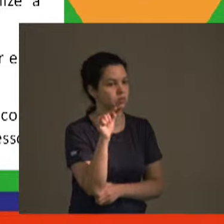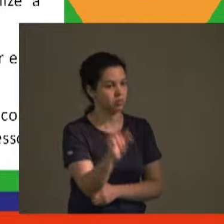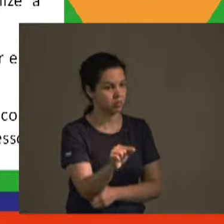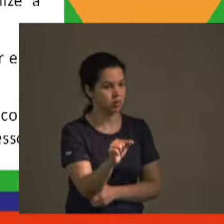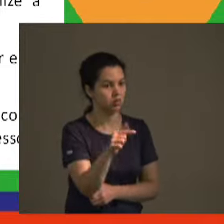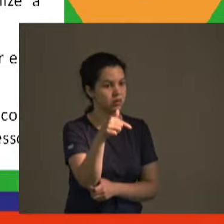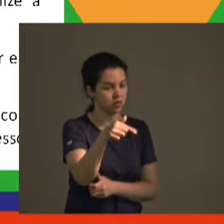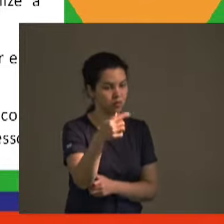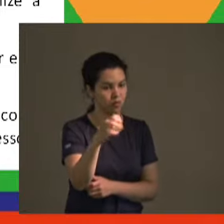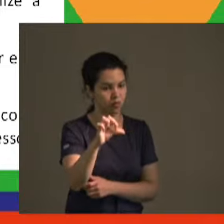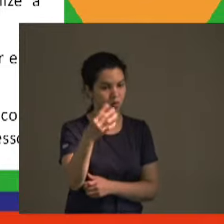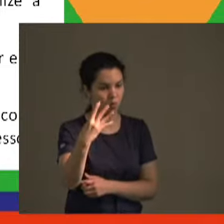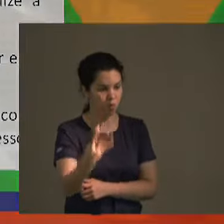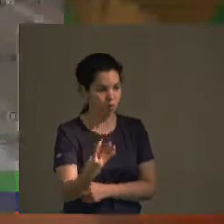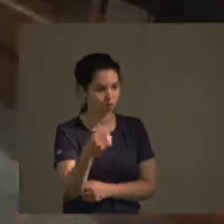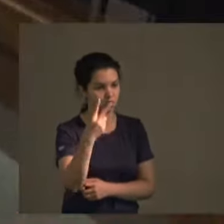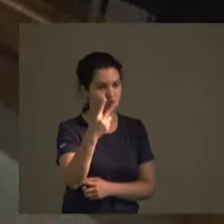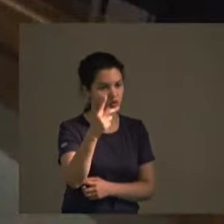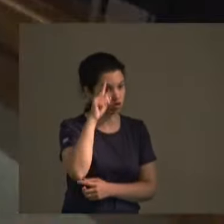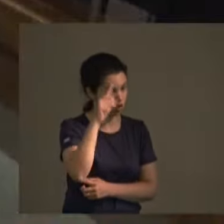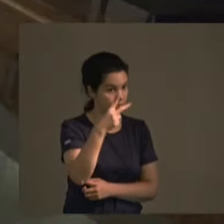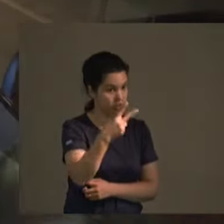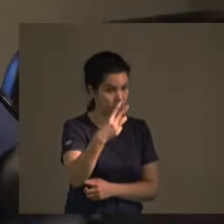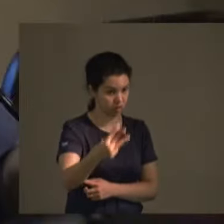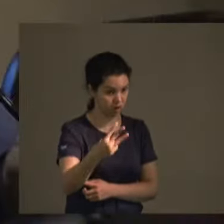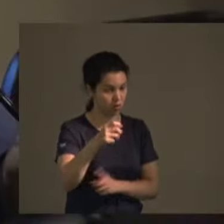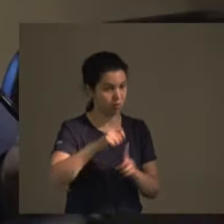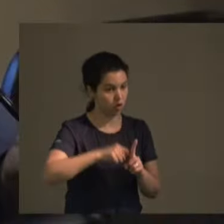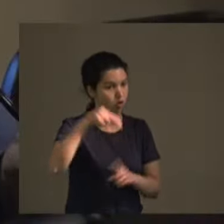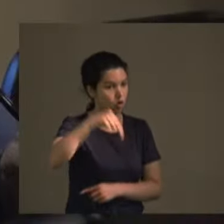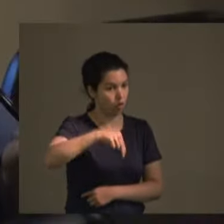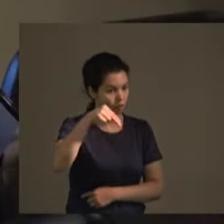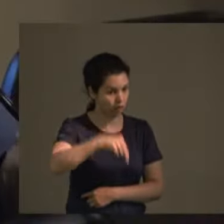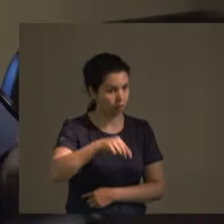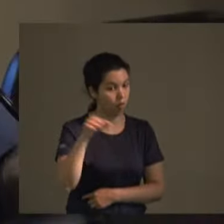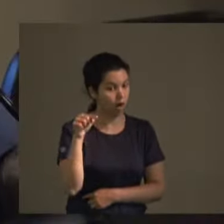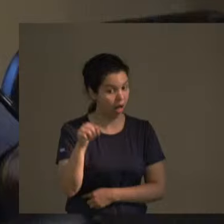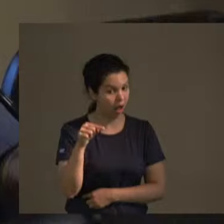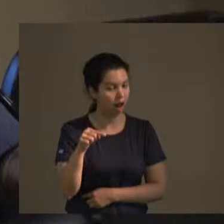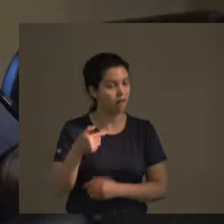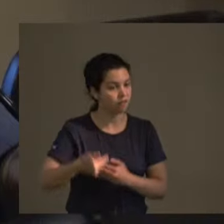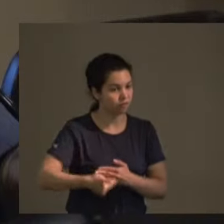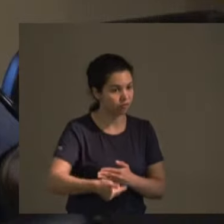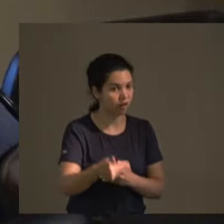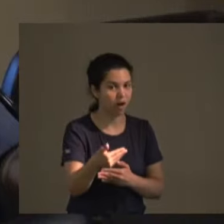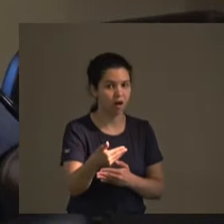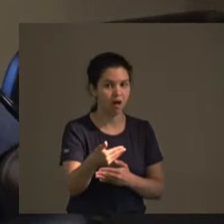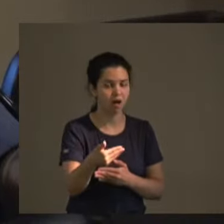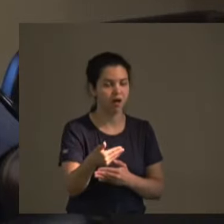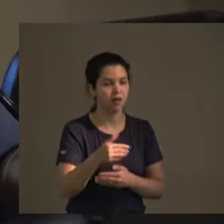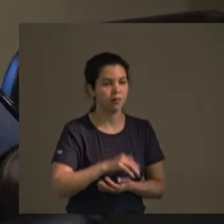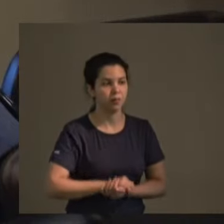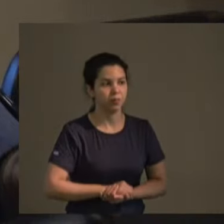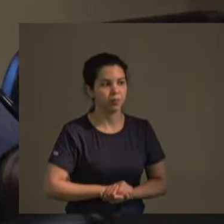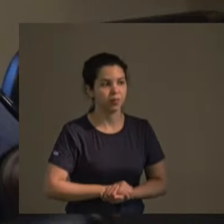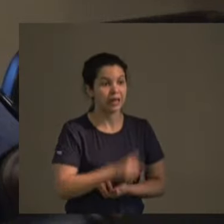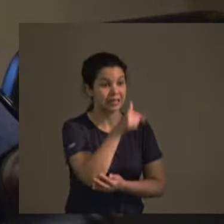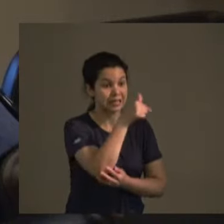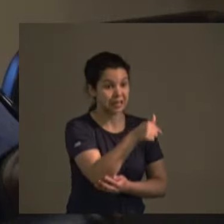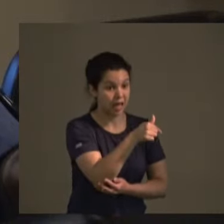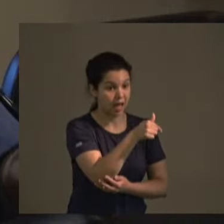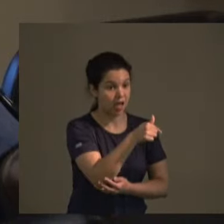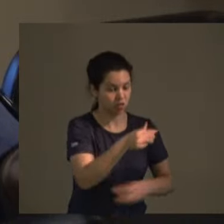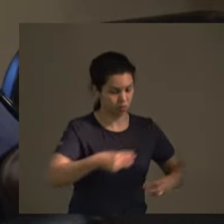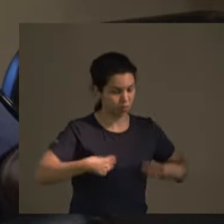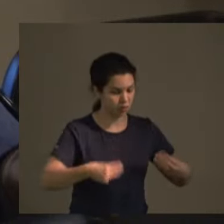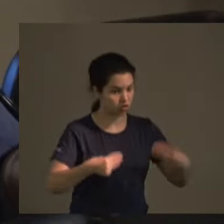11.794, do dia 23 de novembro, e ela vai permitir que 7 ministérios estejam se reunindo com